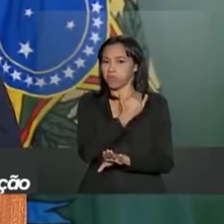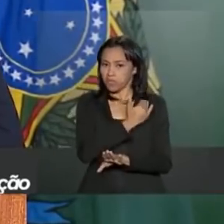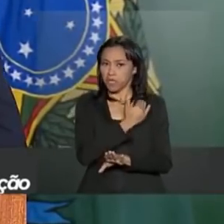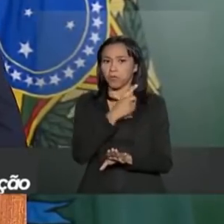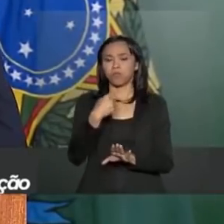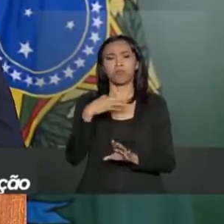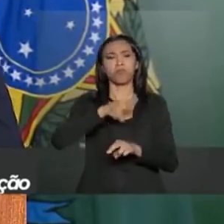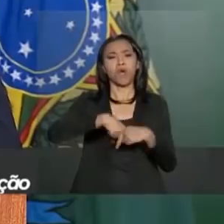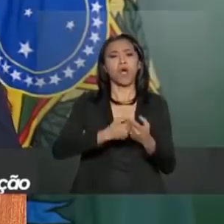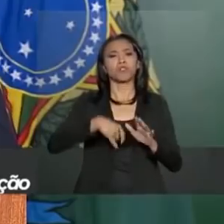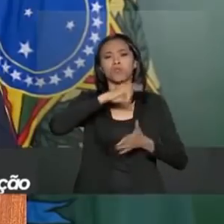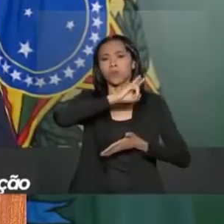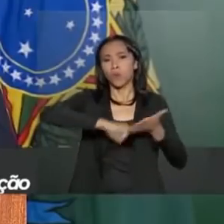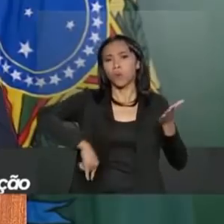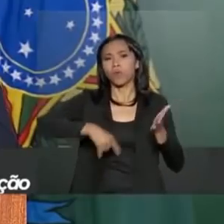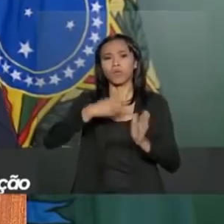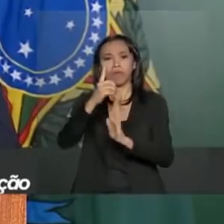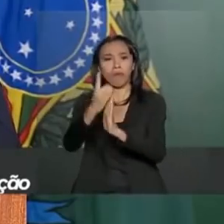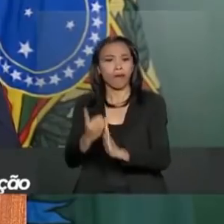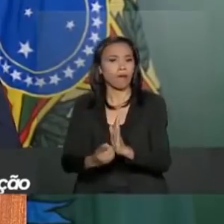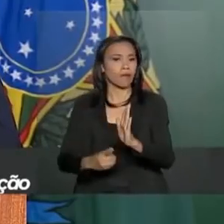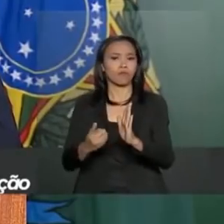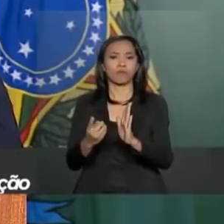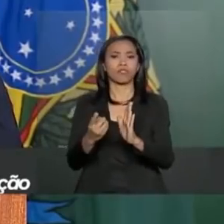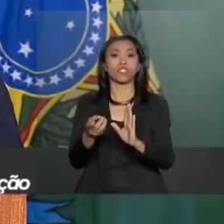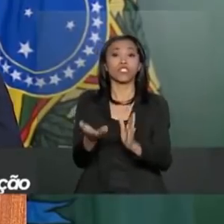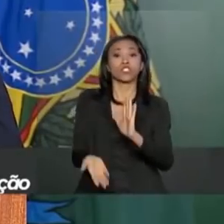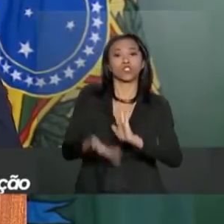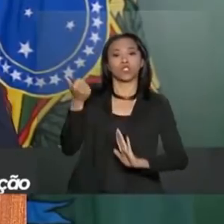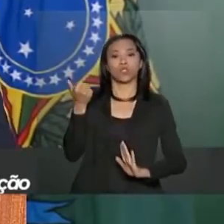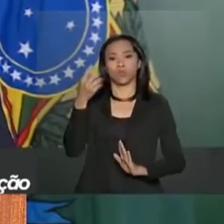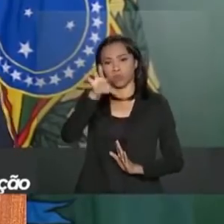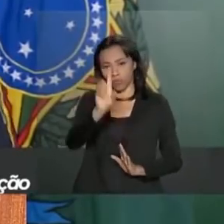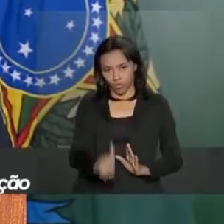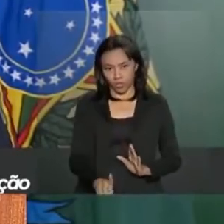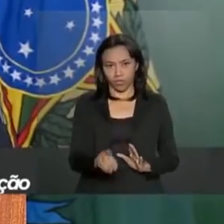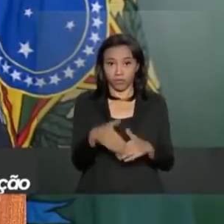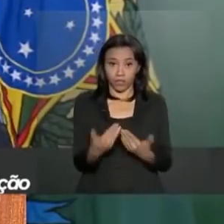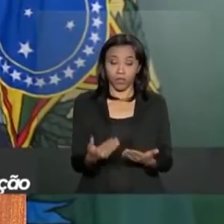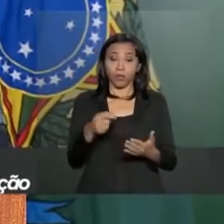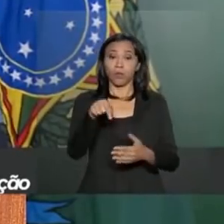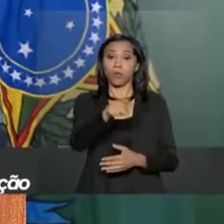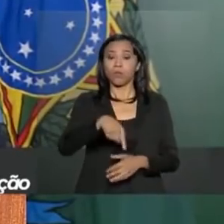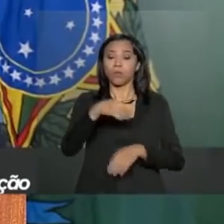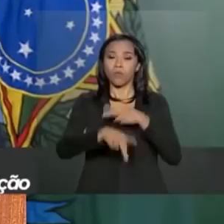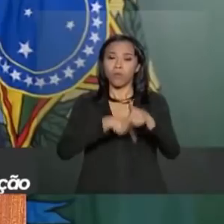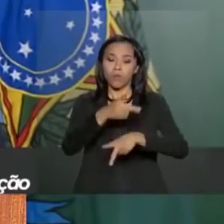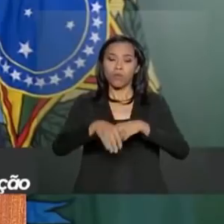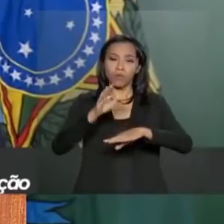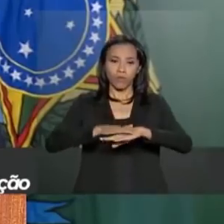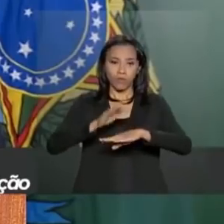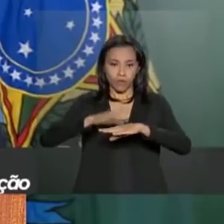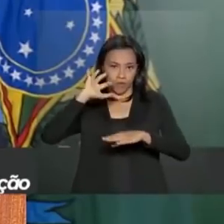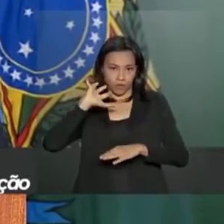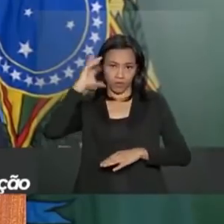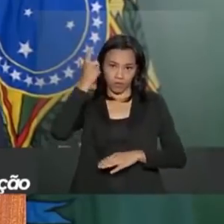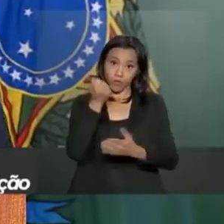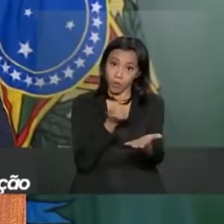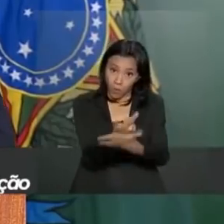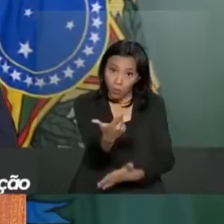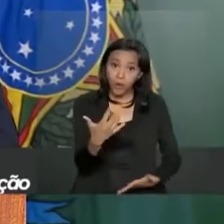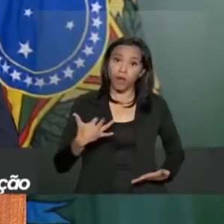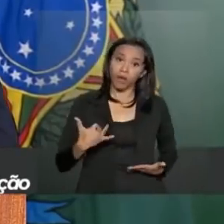portarias a negar-lhes esse direito o povo decidiu por comprar armas